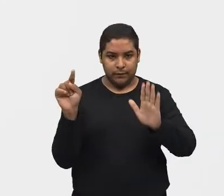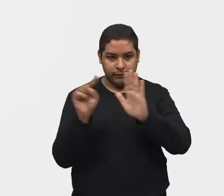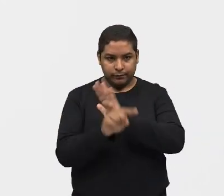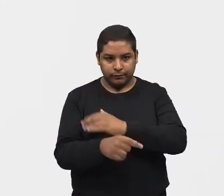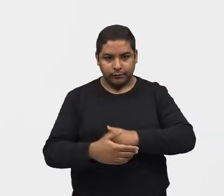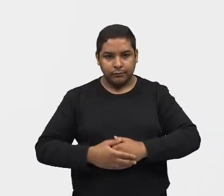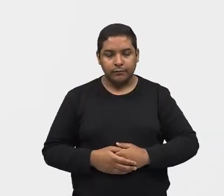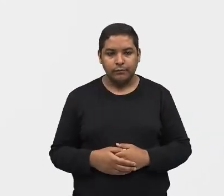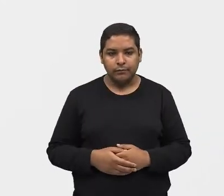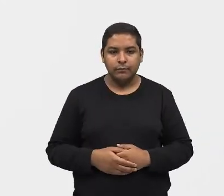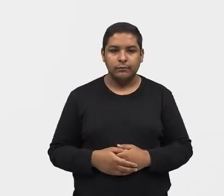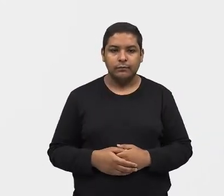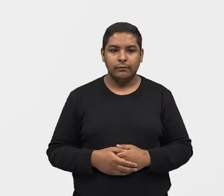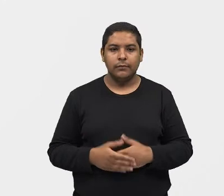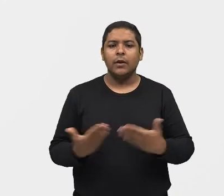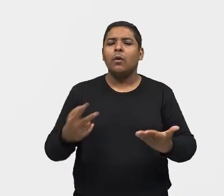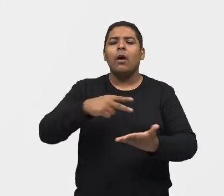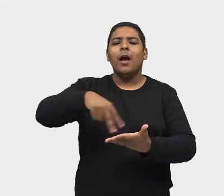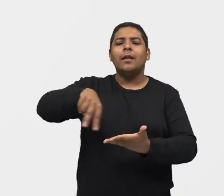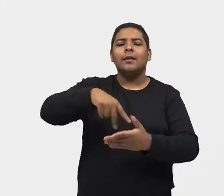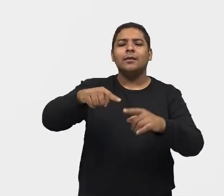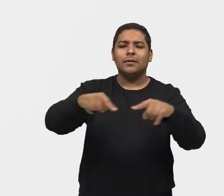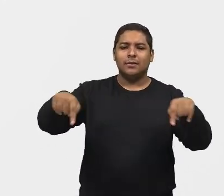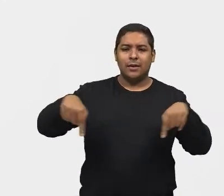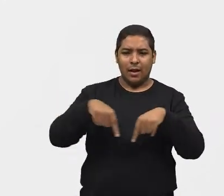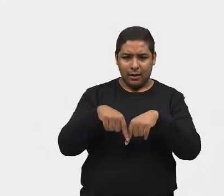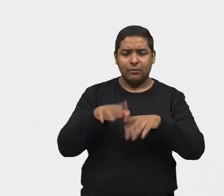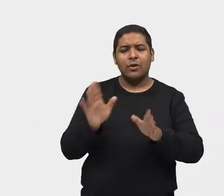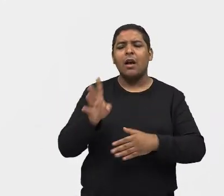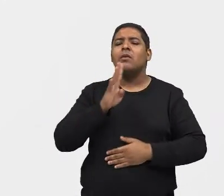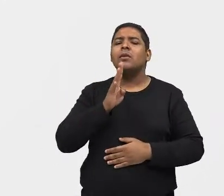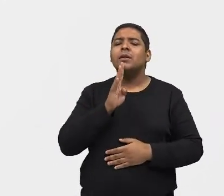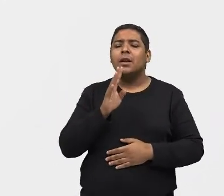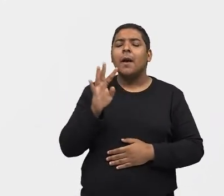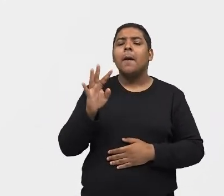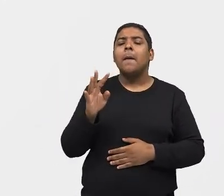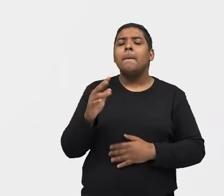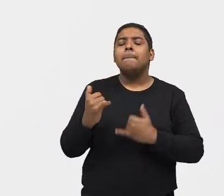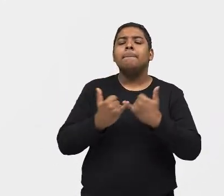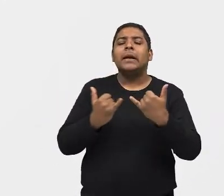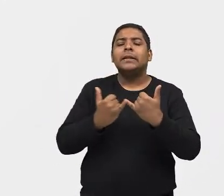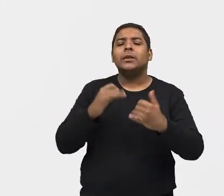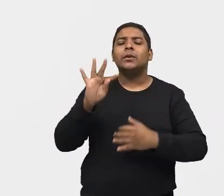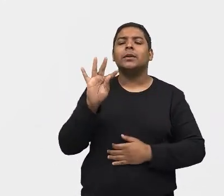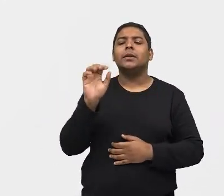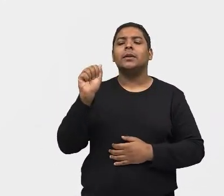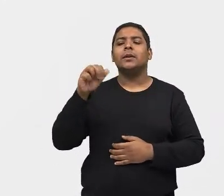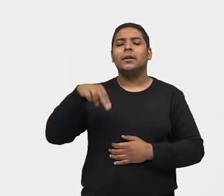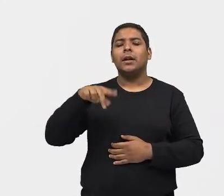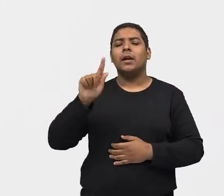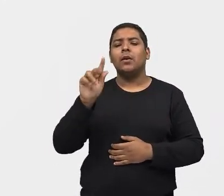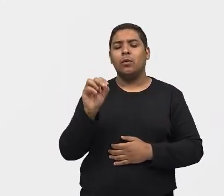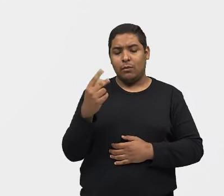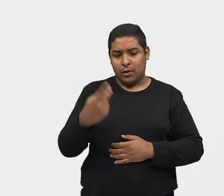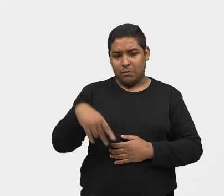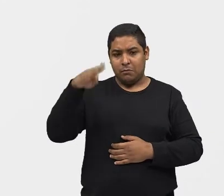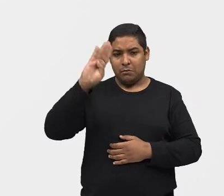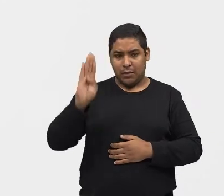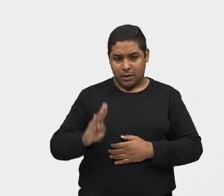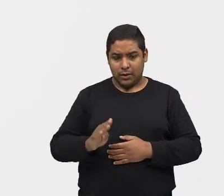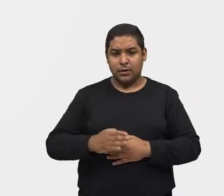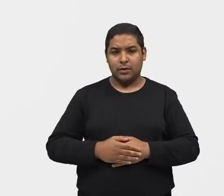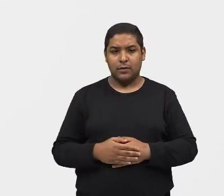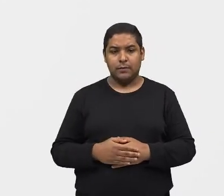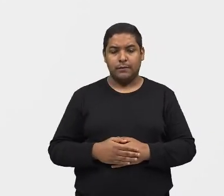número 2. Qual dança de salão é conhecida como tango brasileiro? Nossa, essas questões estão dadas. Eu